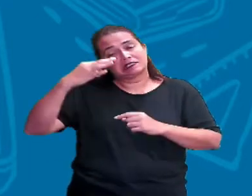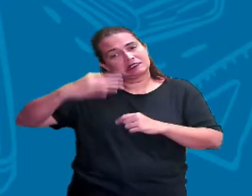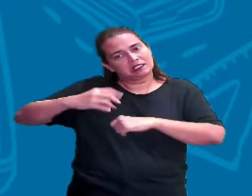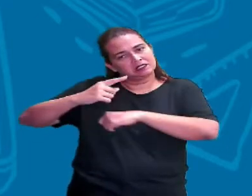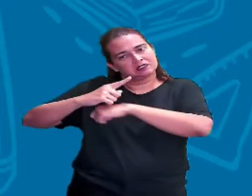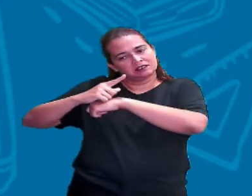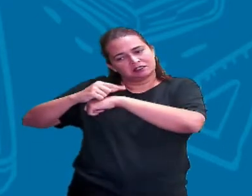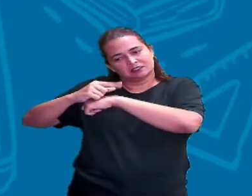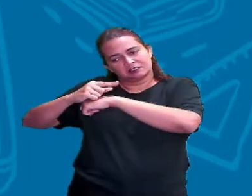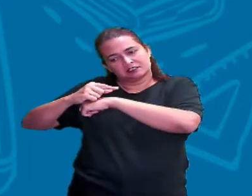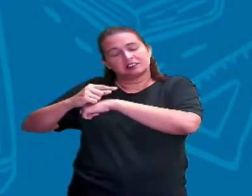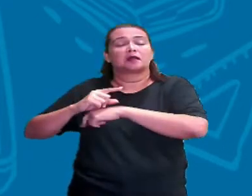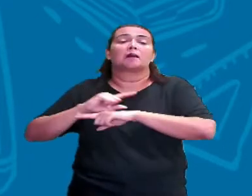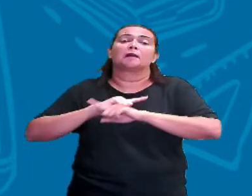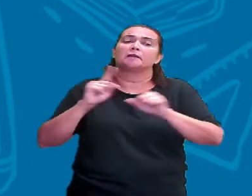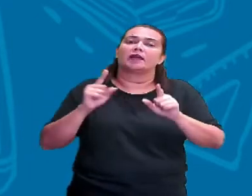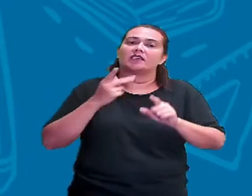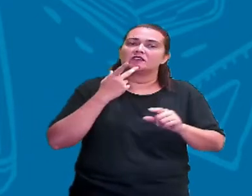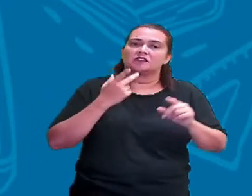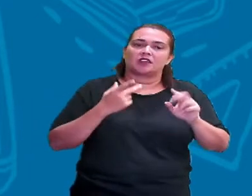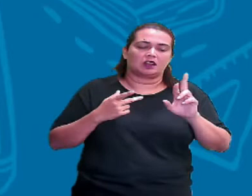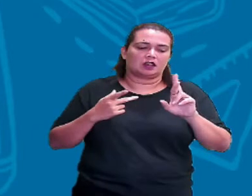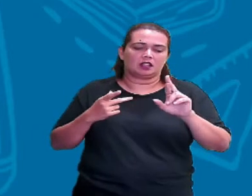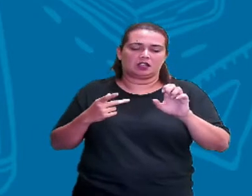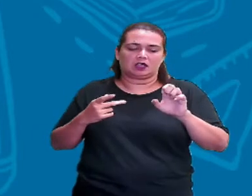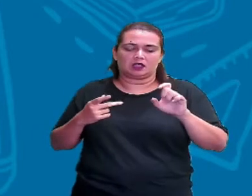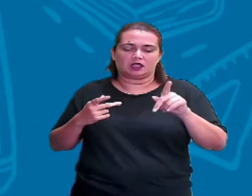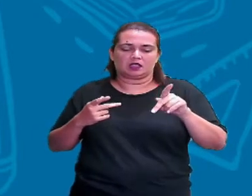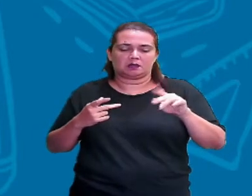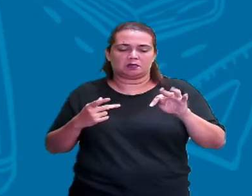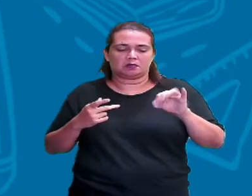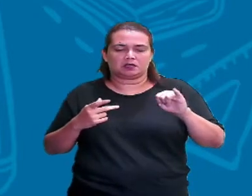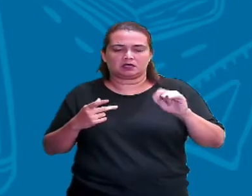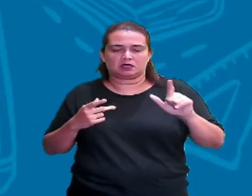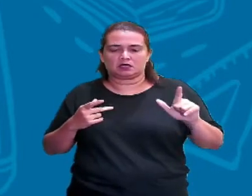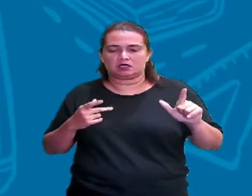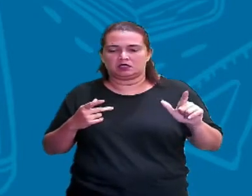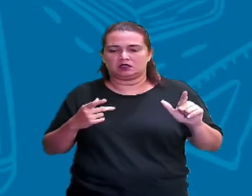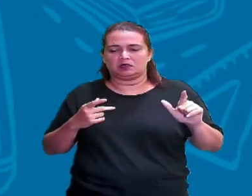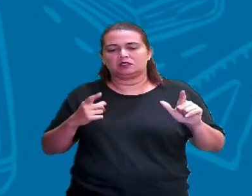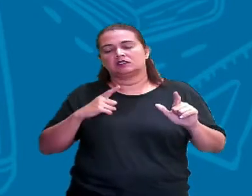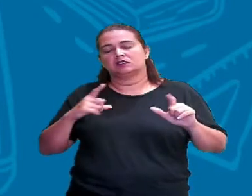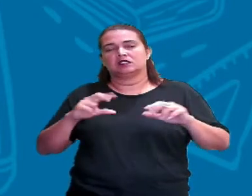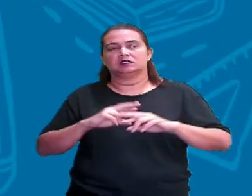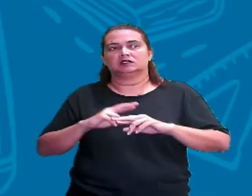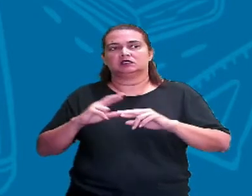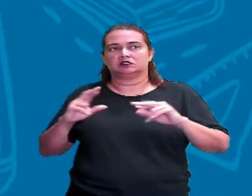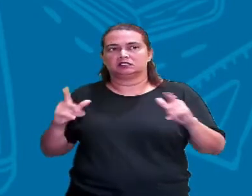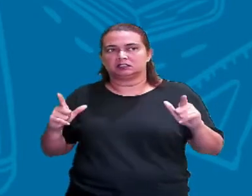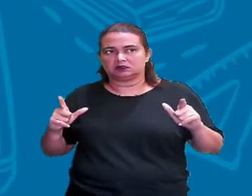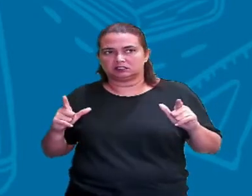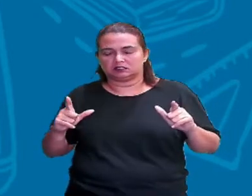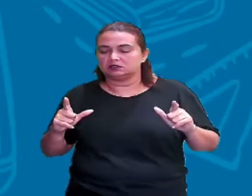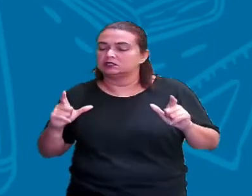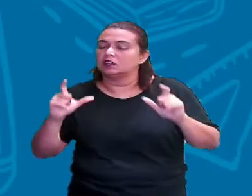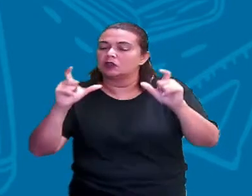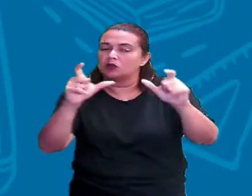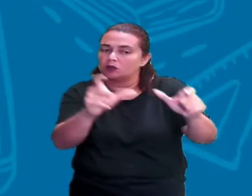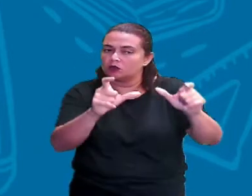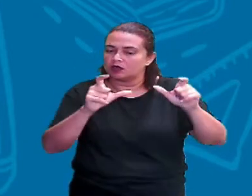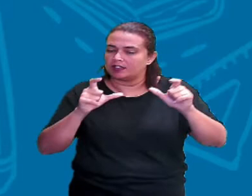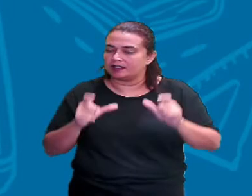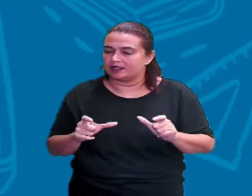né? Mas aquela outra tira ali já alcança um outro público, de uma outra região,